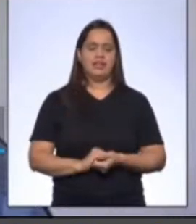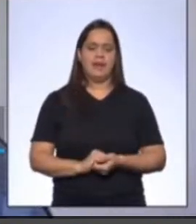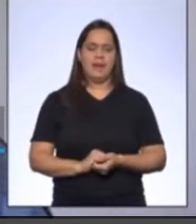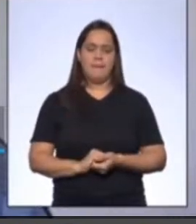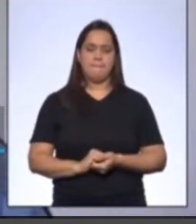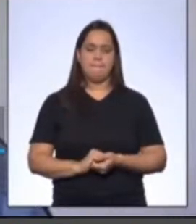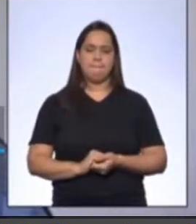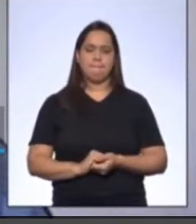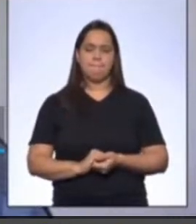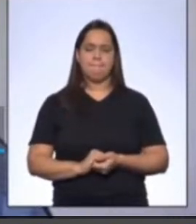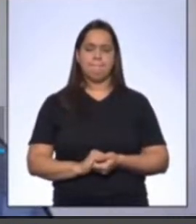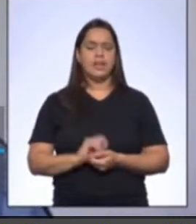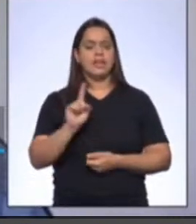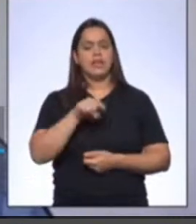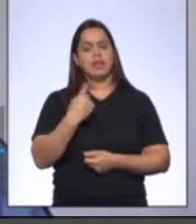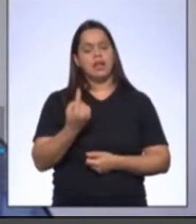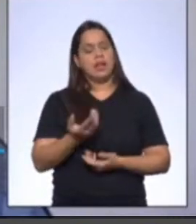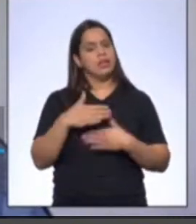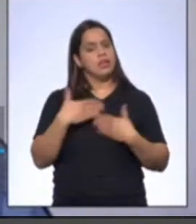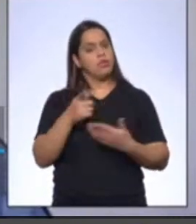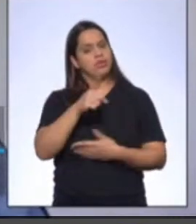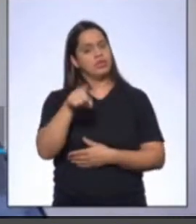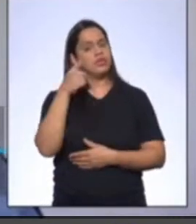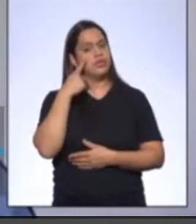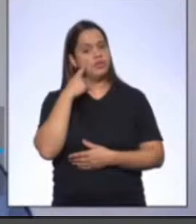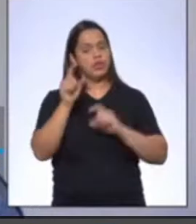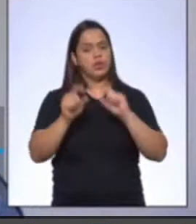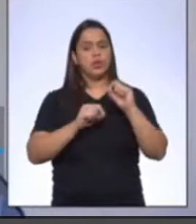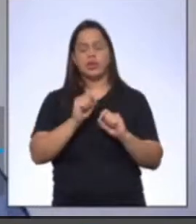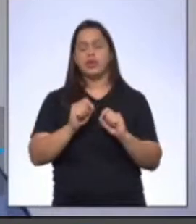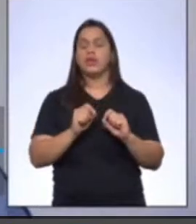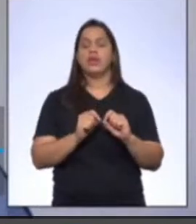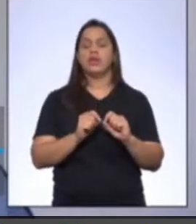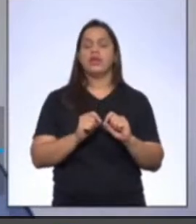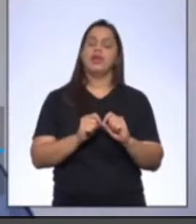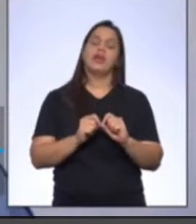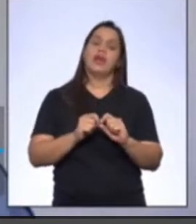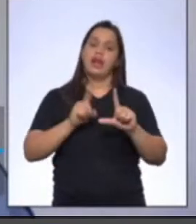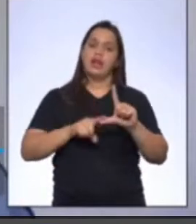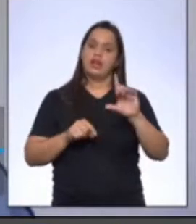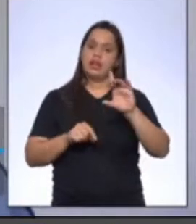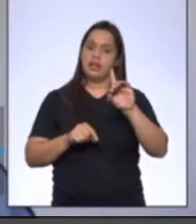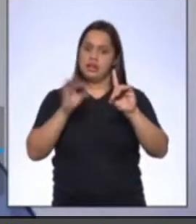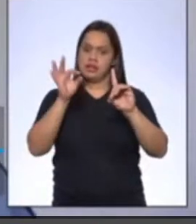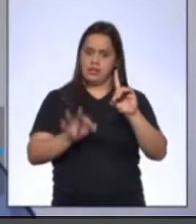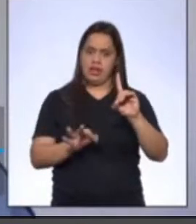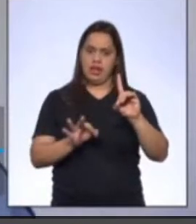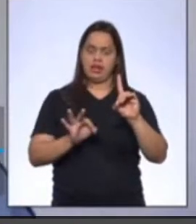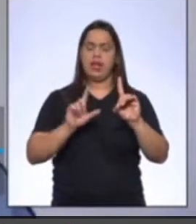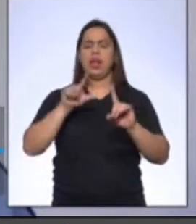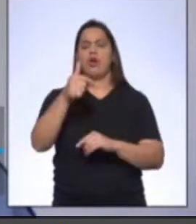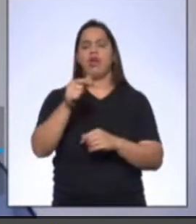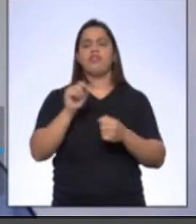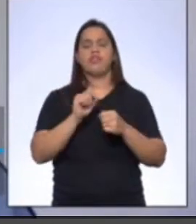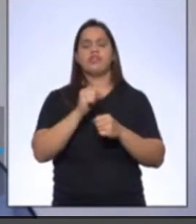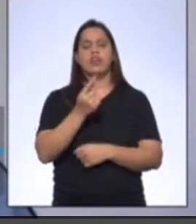Então, como vocês puderam ver, a alternativa correta é a letra D. E nós vamos fazer a última